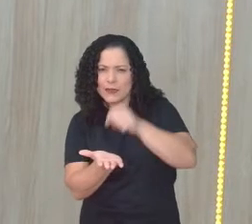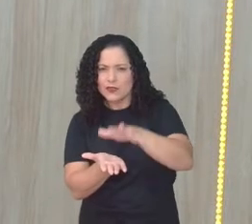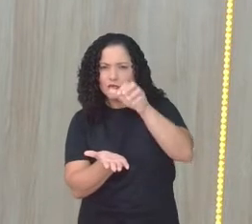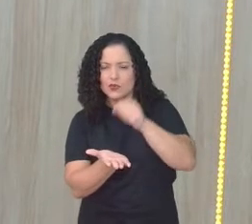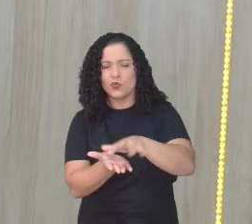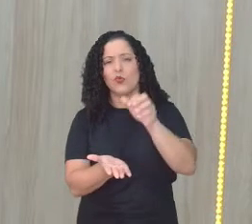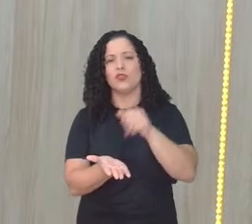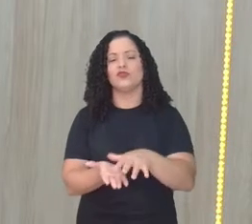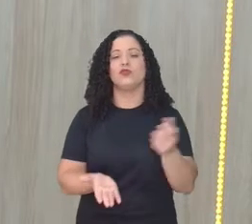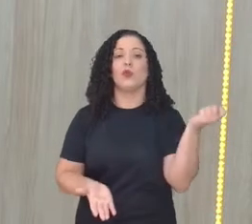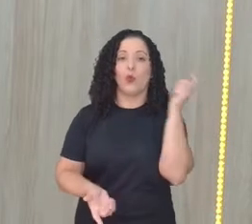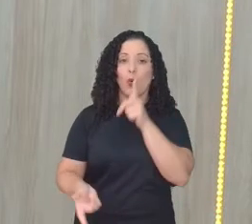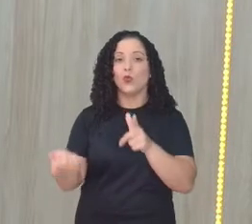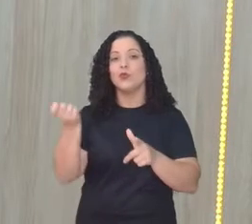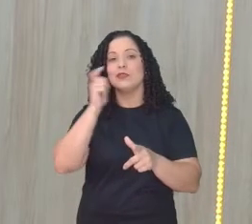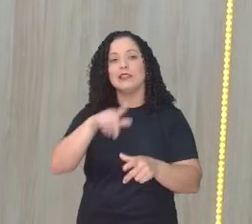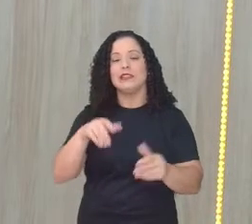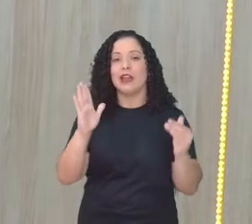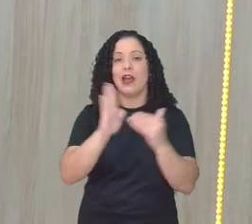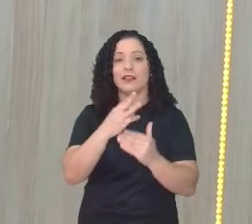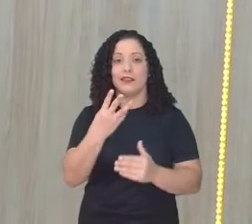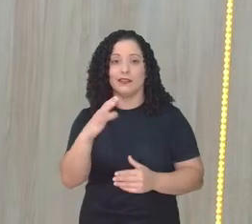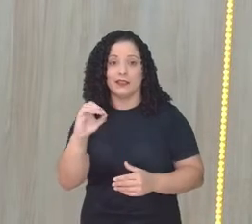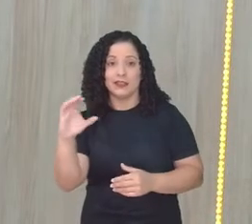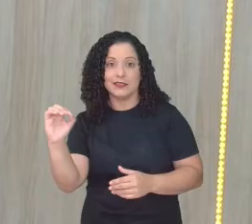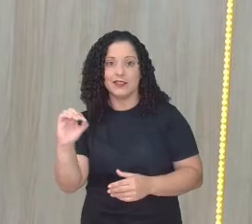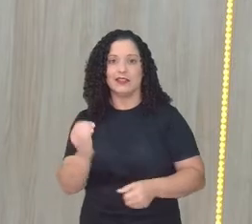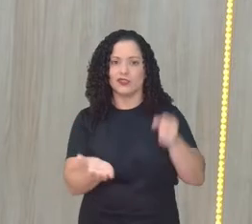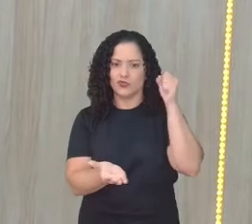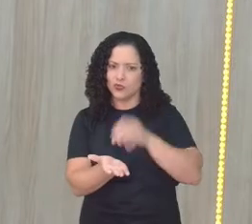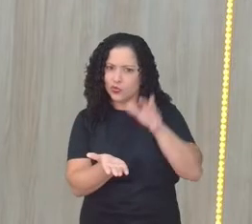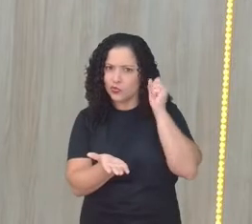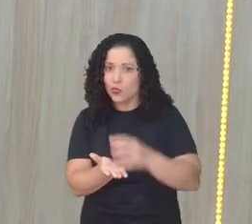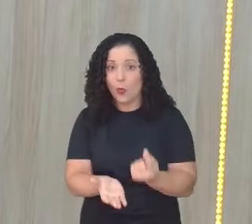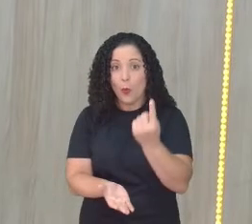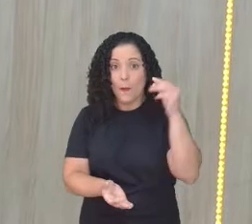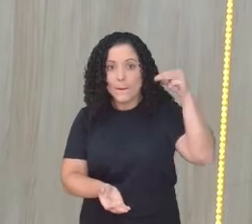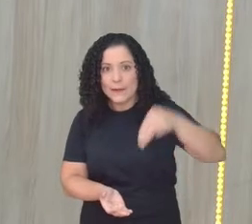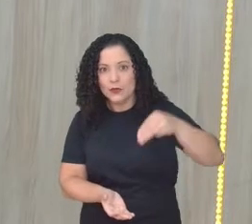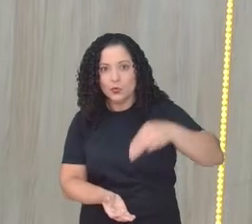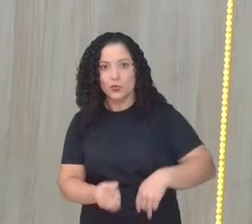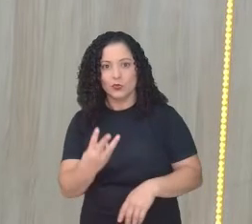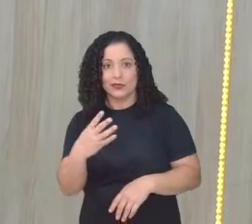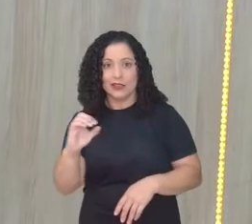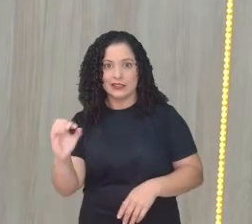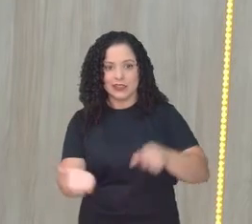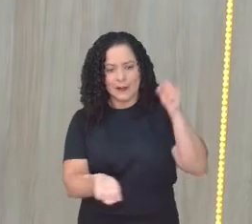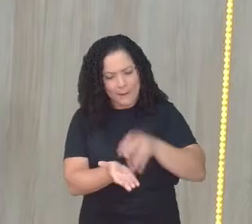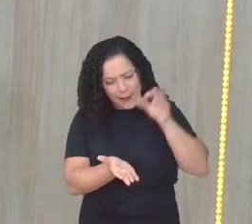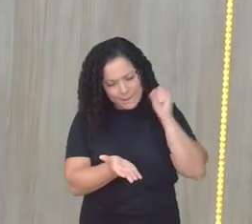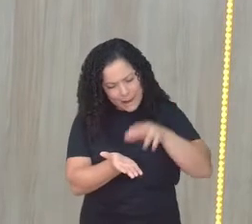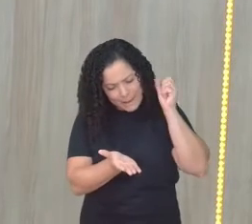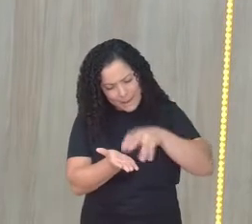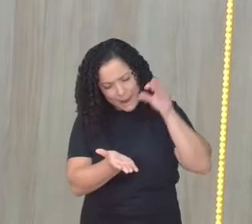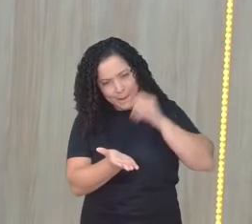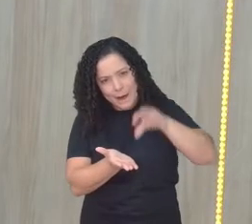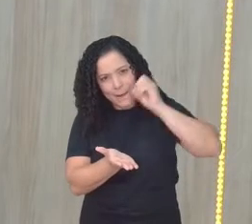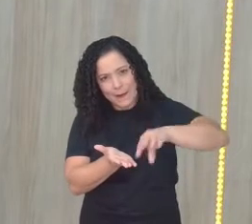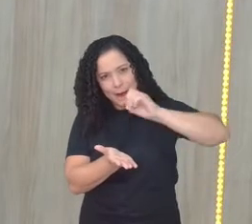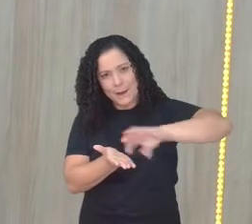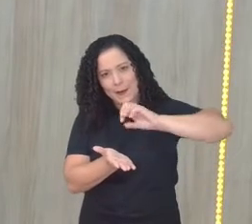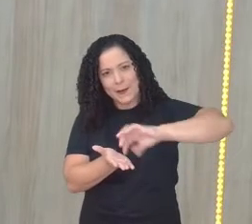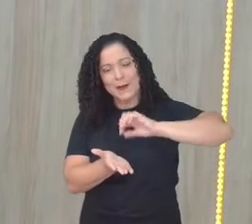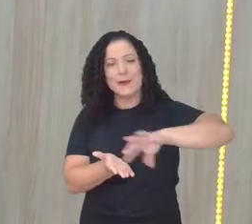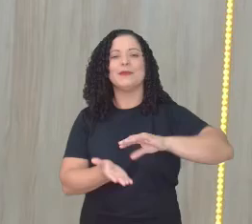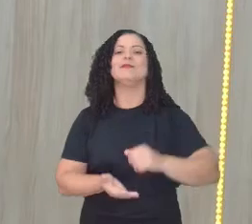imprimir até 300 páginas, né, por minuto. Então, observe que isso aumentou.